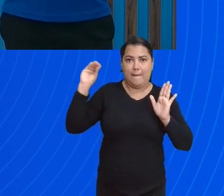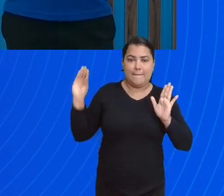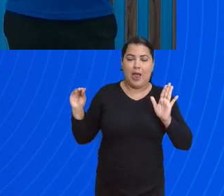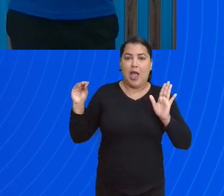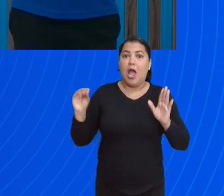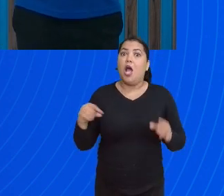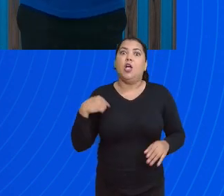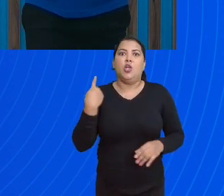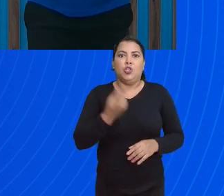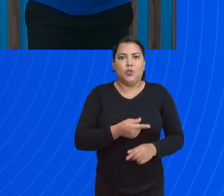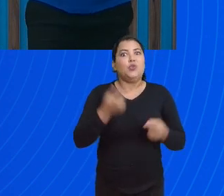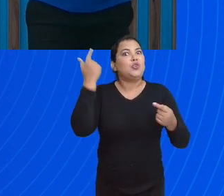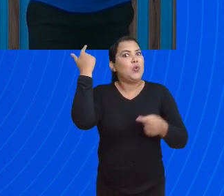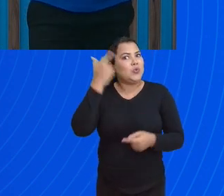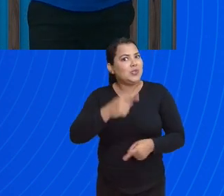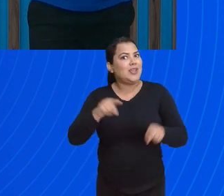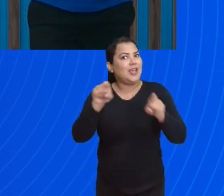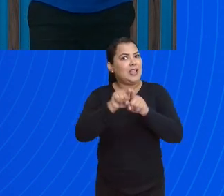a nossa